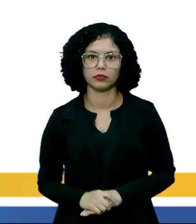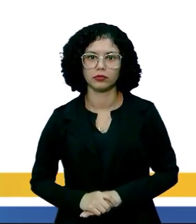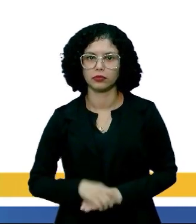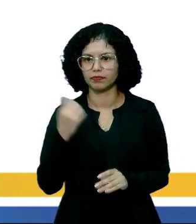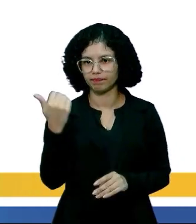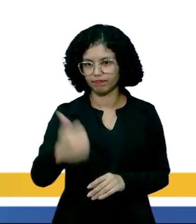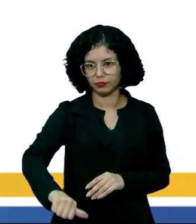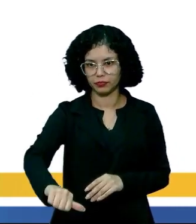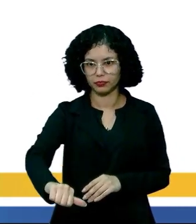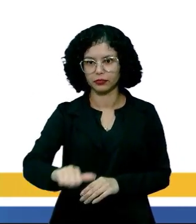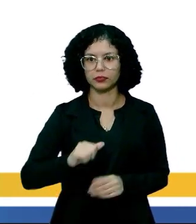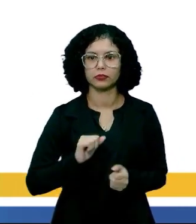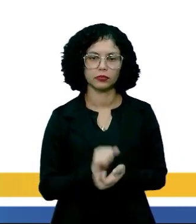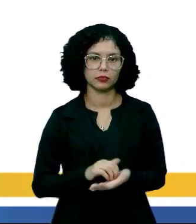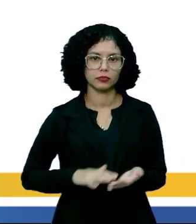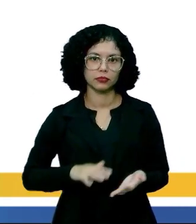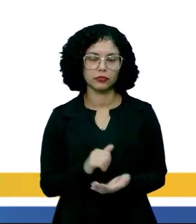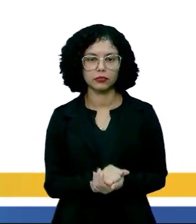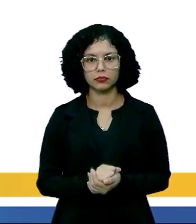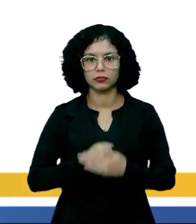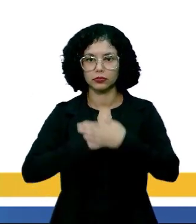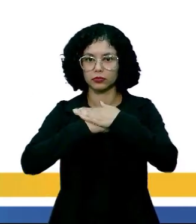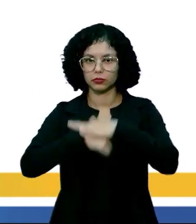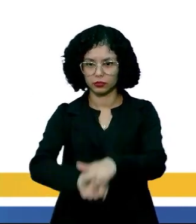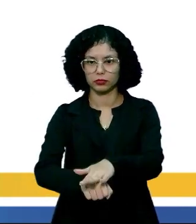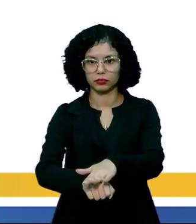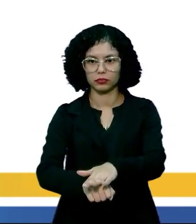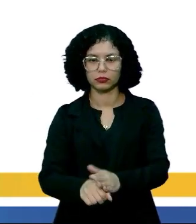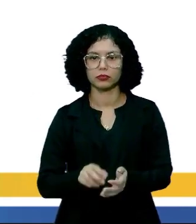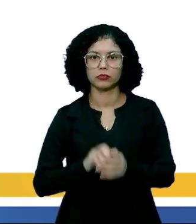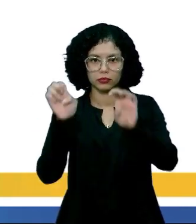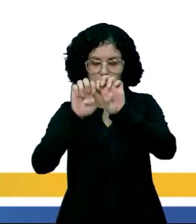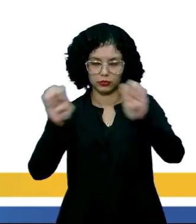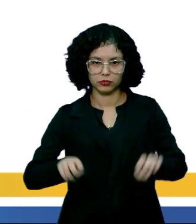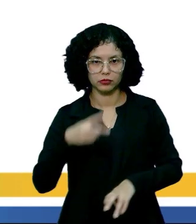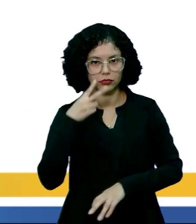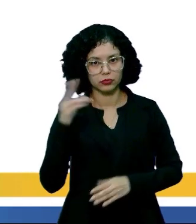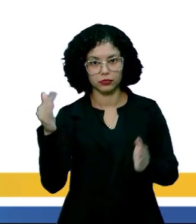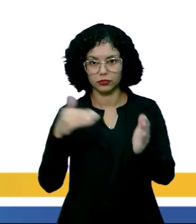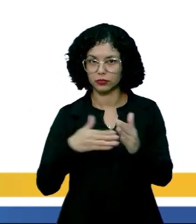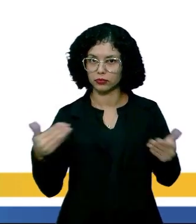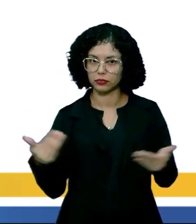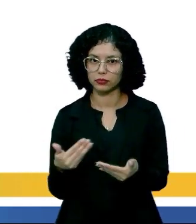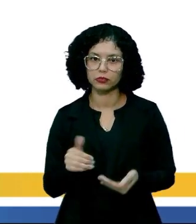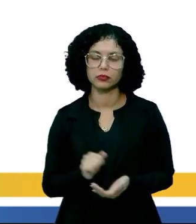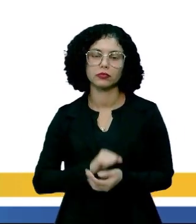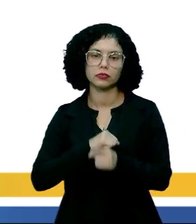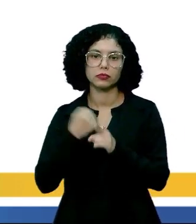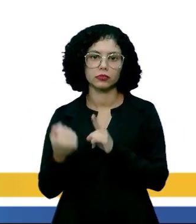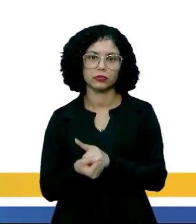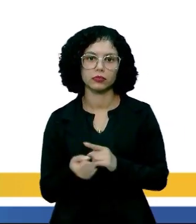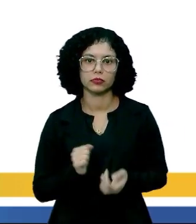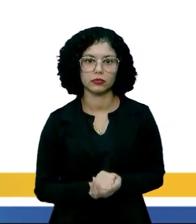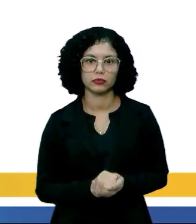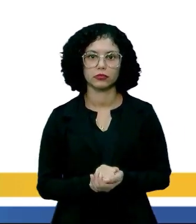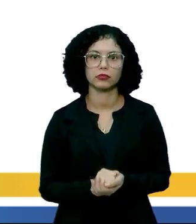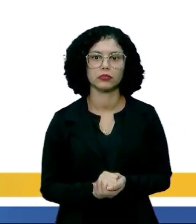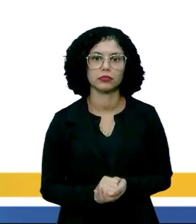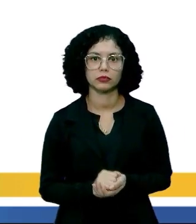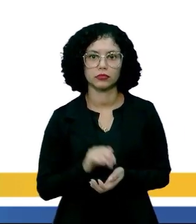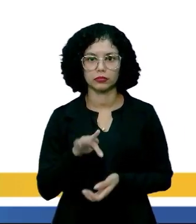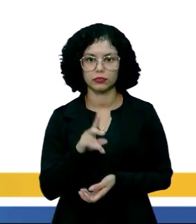nas piores atividades, o racismo estrutural, que nós vivenciamos até hoje na nossa sociedade,